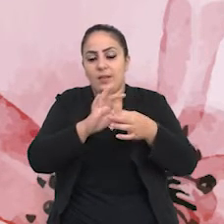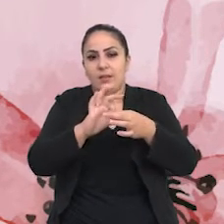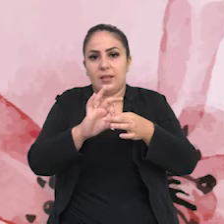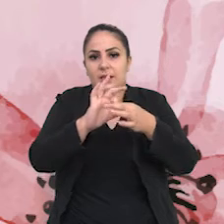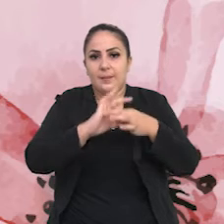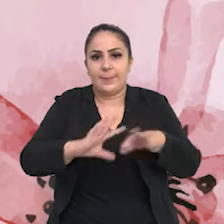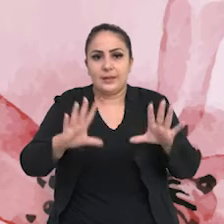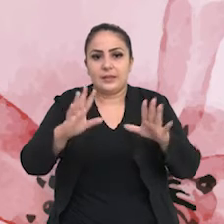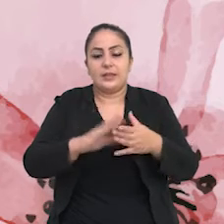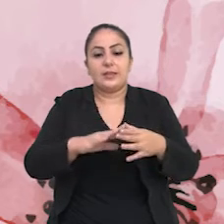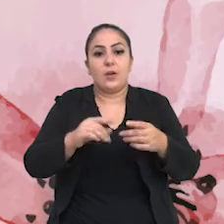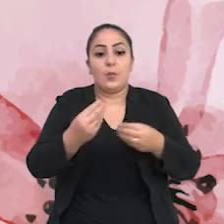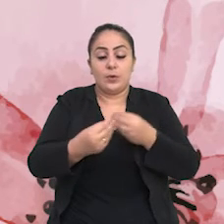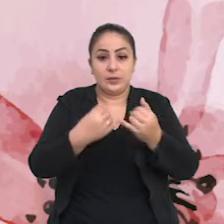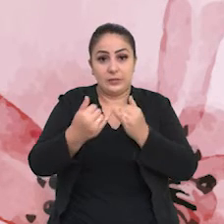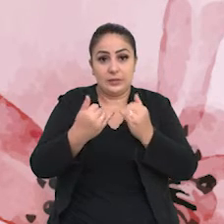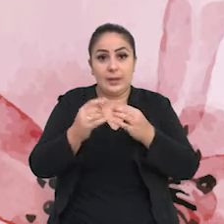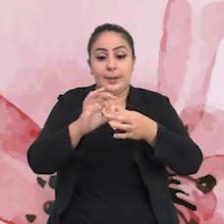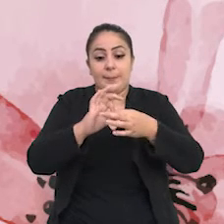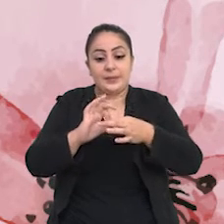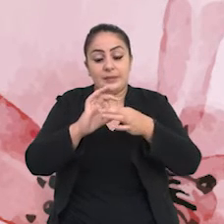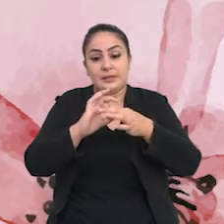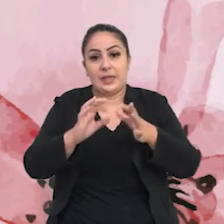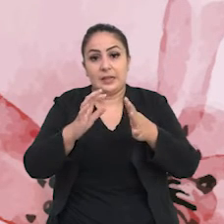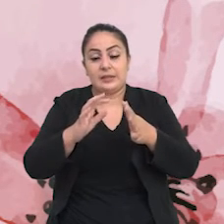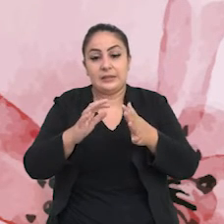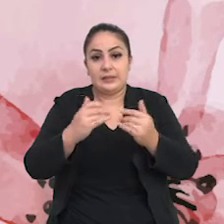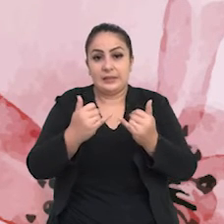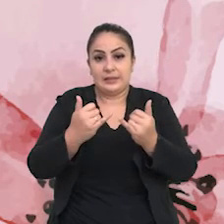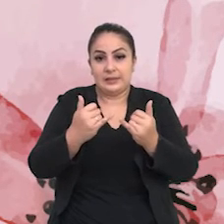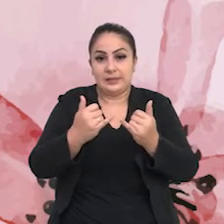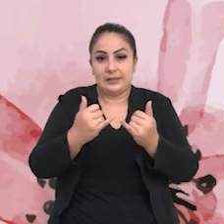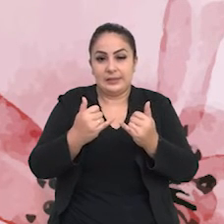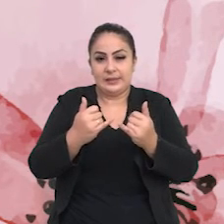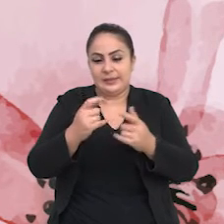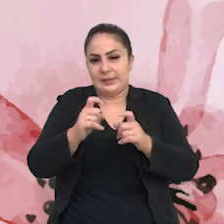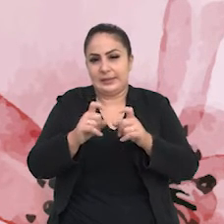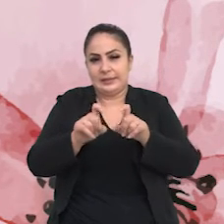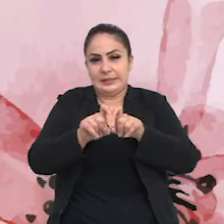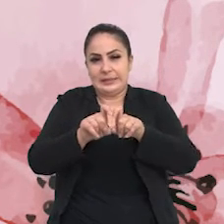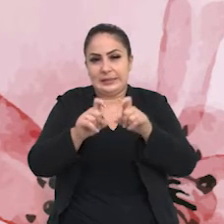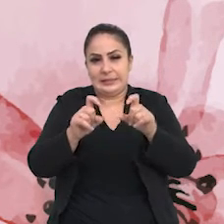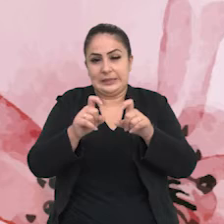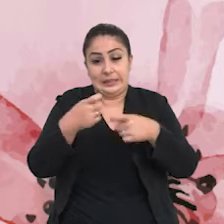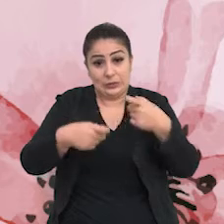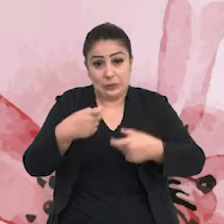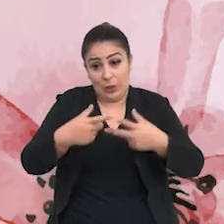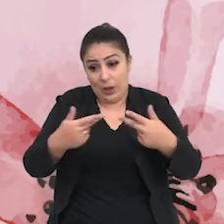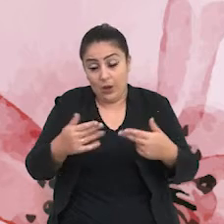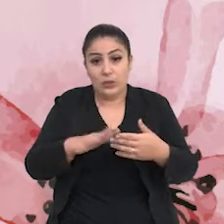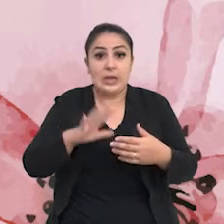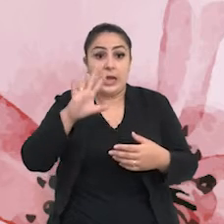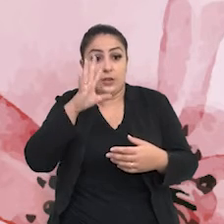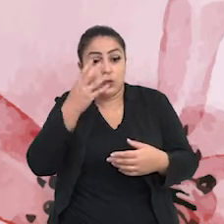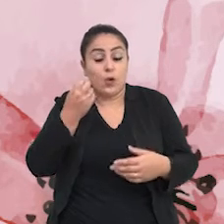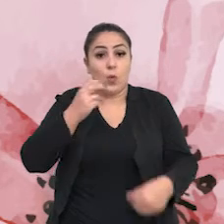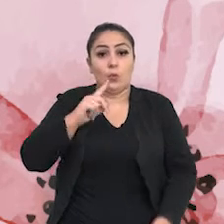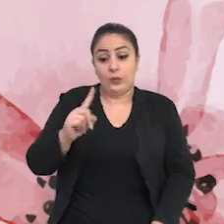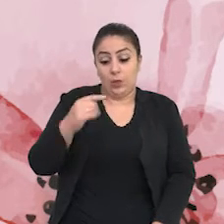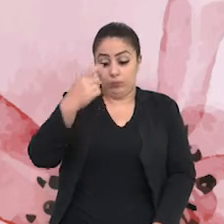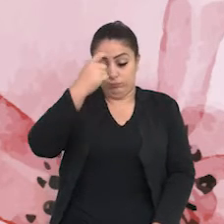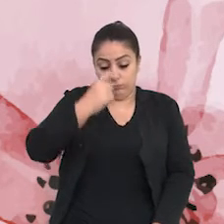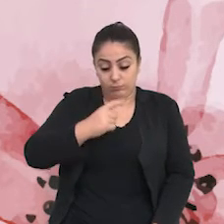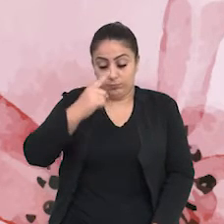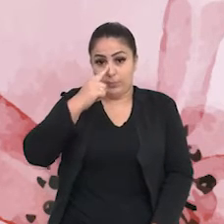algumas liberdades, como a liberdade sexual, como a liberdade de decidir ou não se vamos